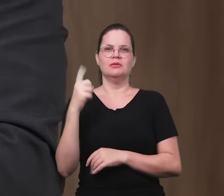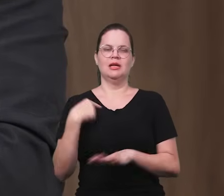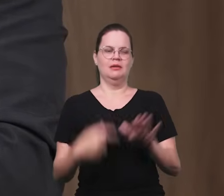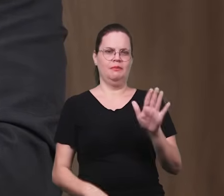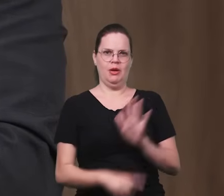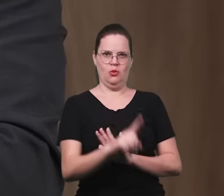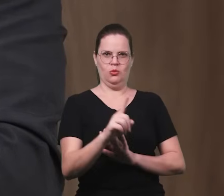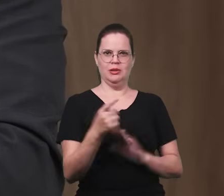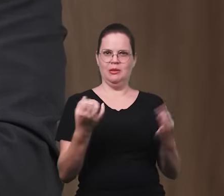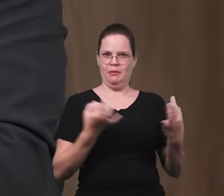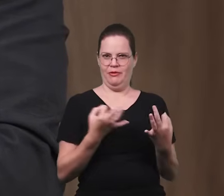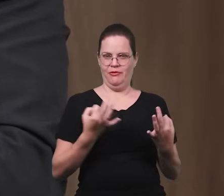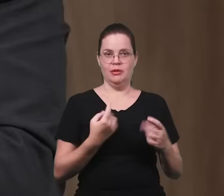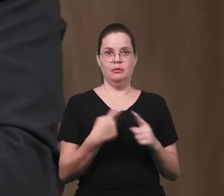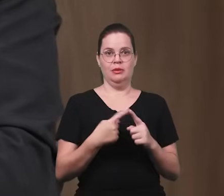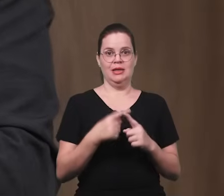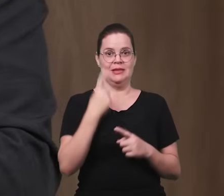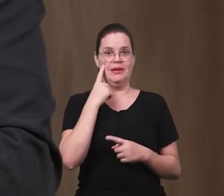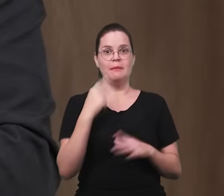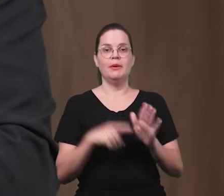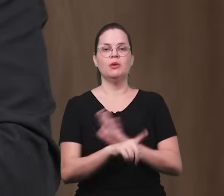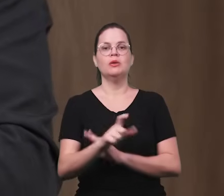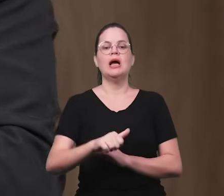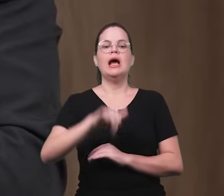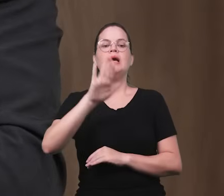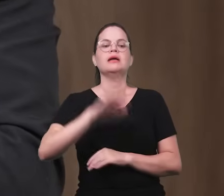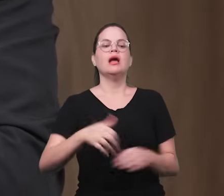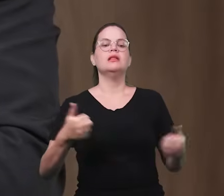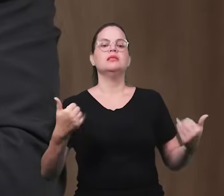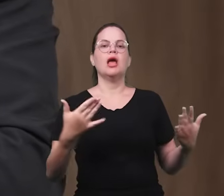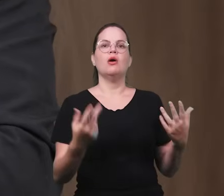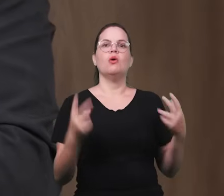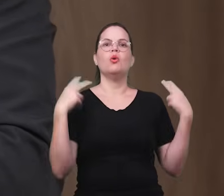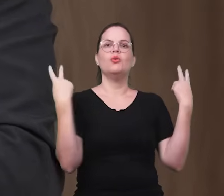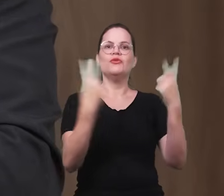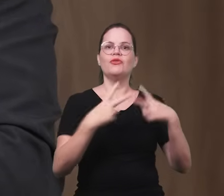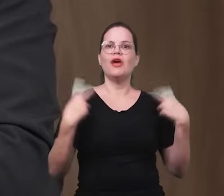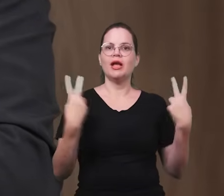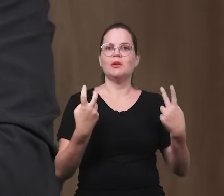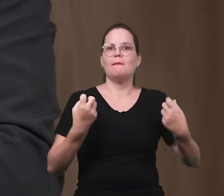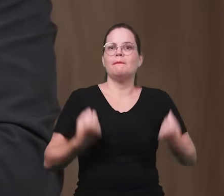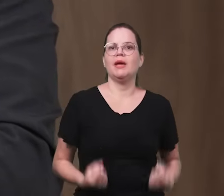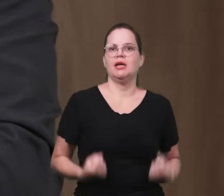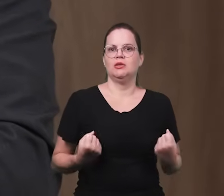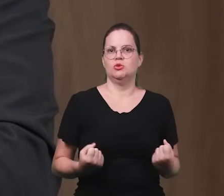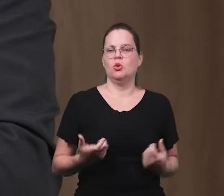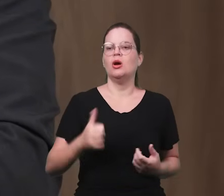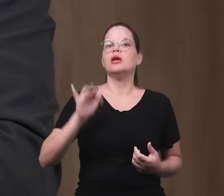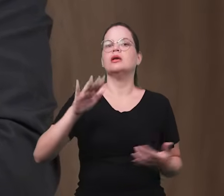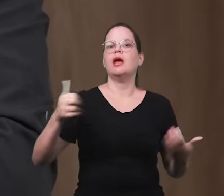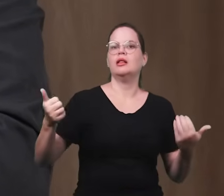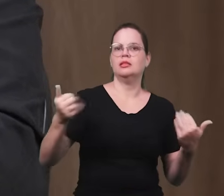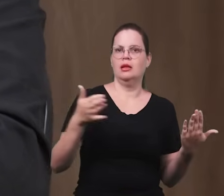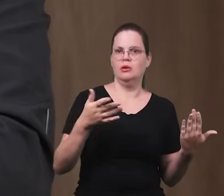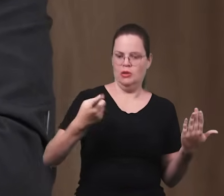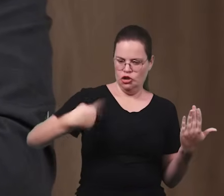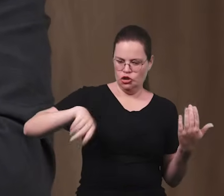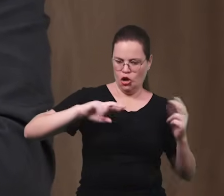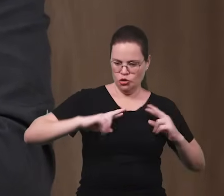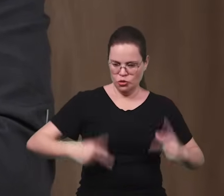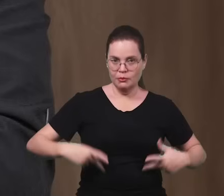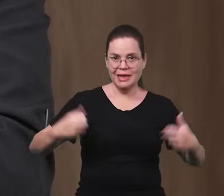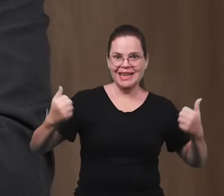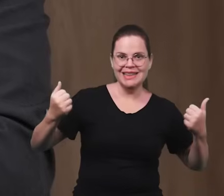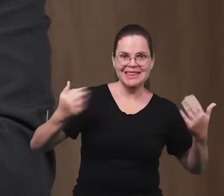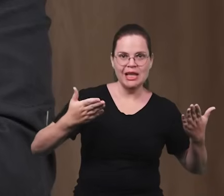peso ao vento? Nós não demos peso ao vento, nós humanos. Nós só descobrimos o quanto pesa, né? Verdade. Quem deu